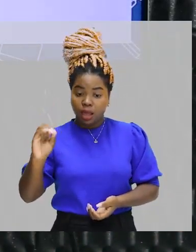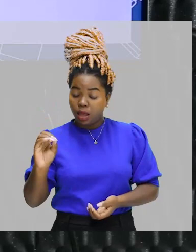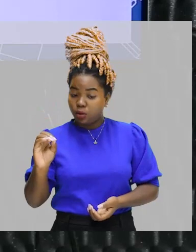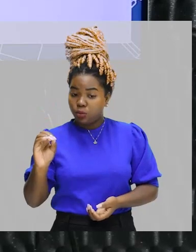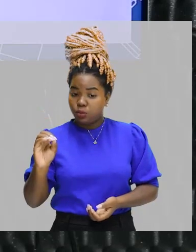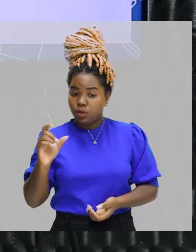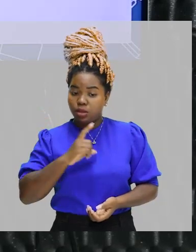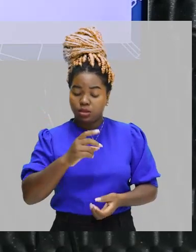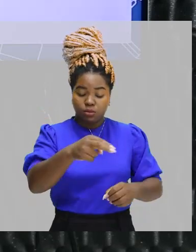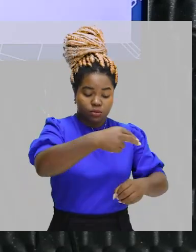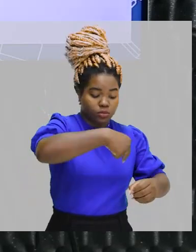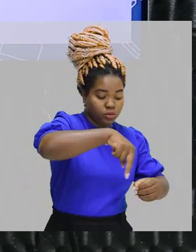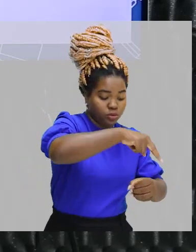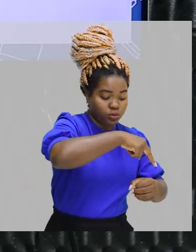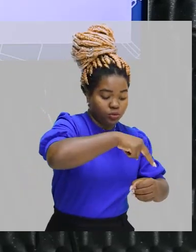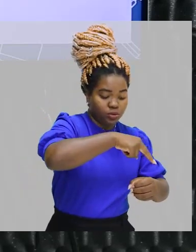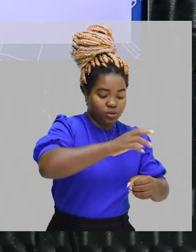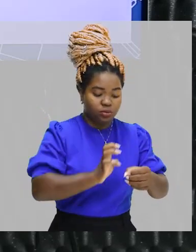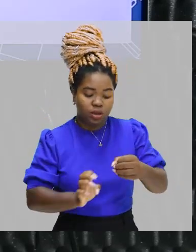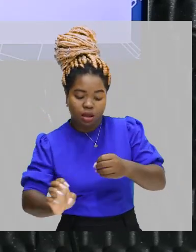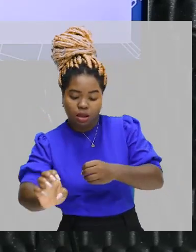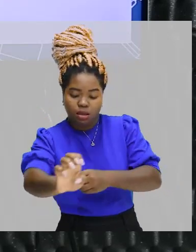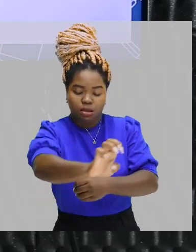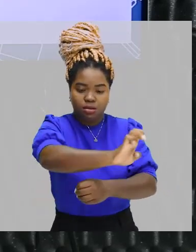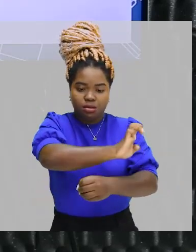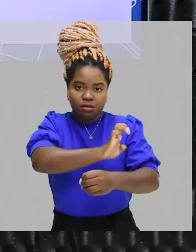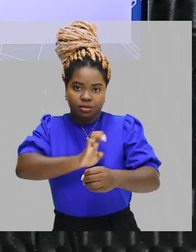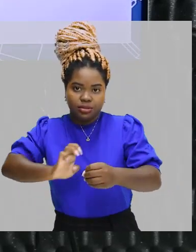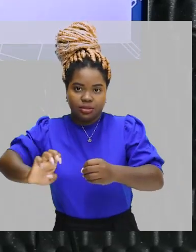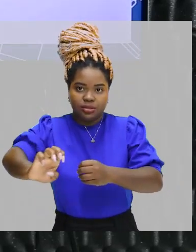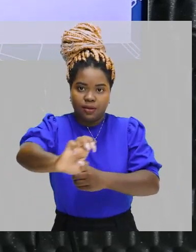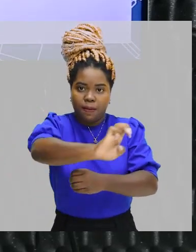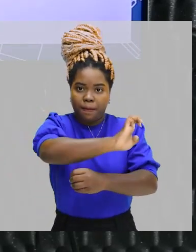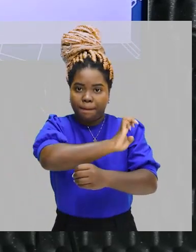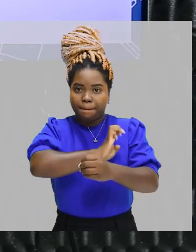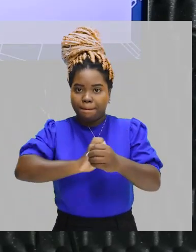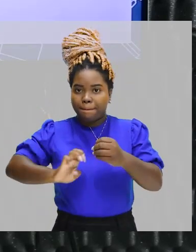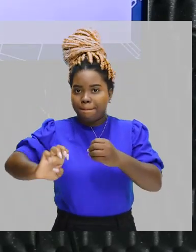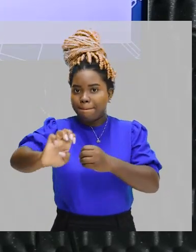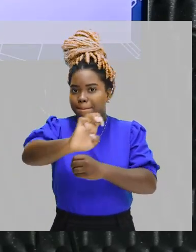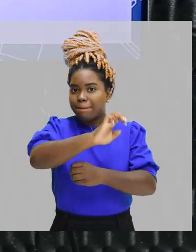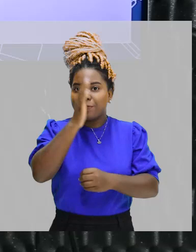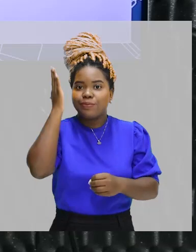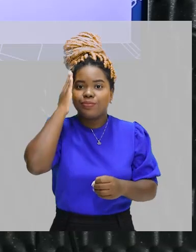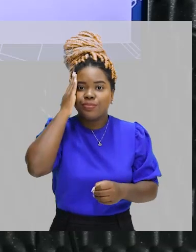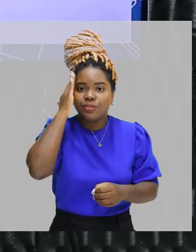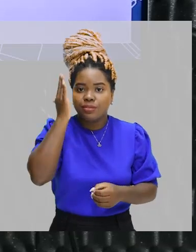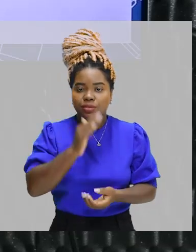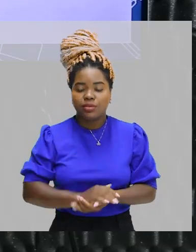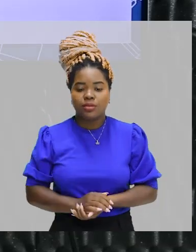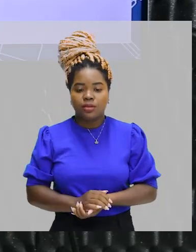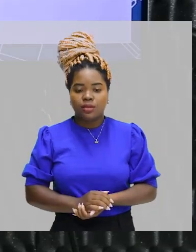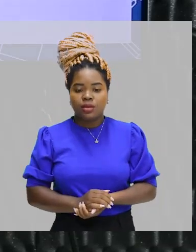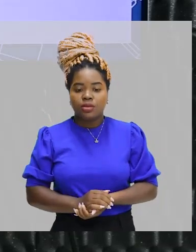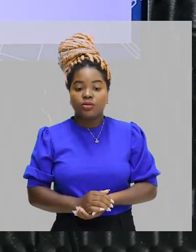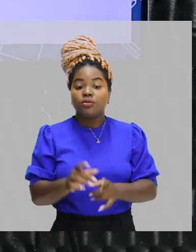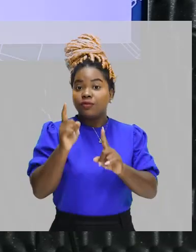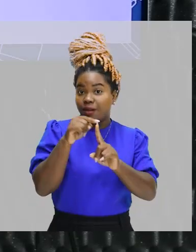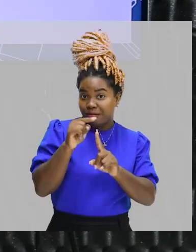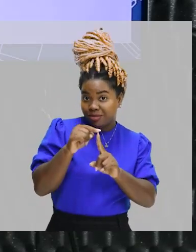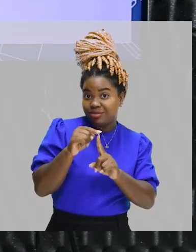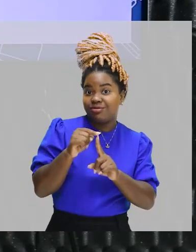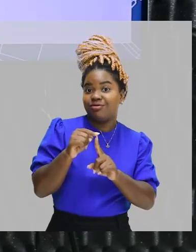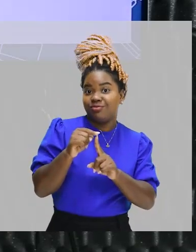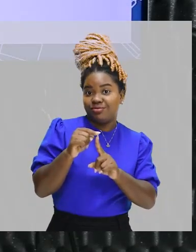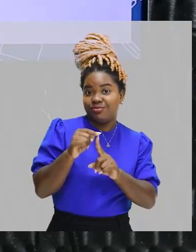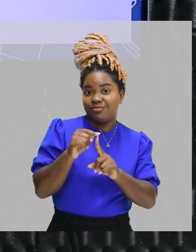um núcleo e os elétrons ali em torno desse núcleo, tá ok? Ele fala desse modelo planetário. Então